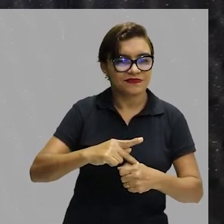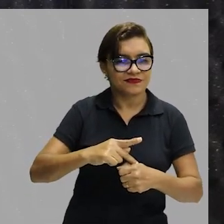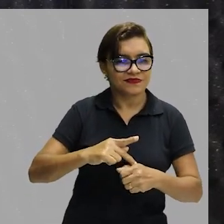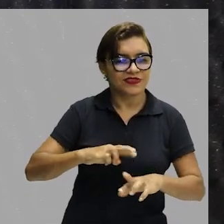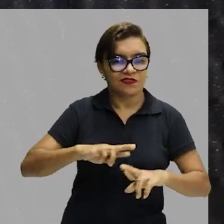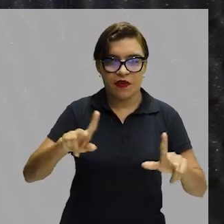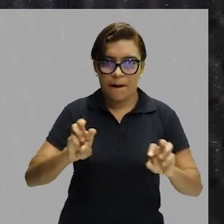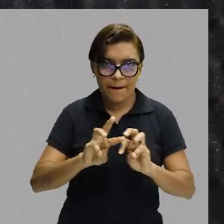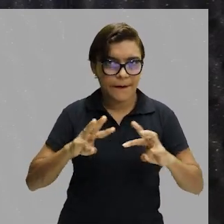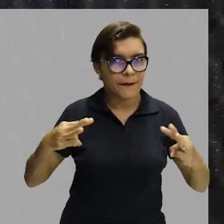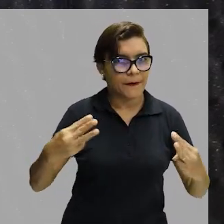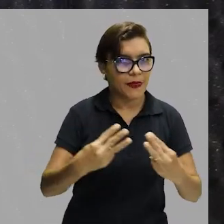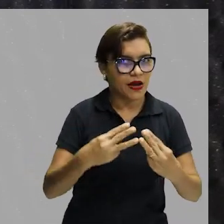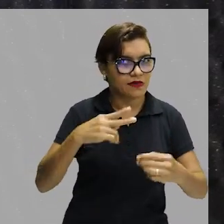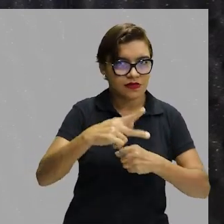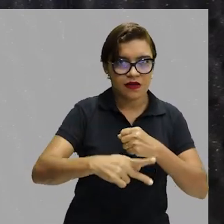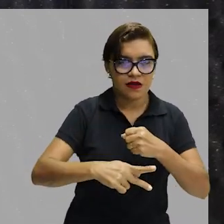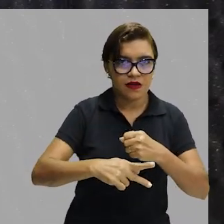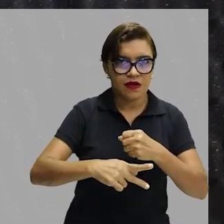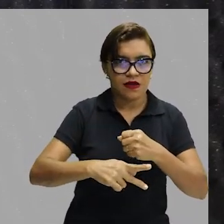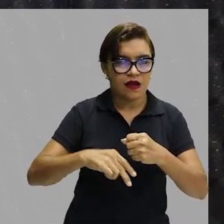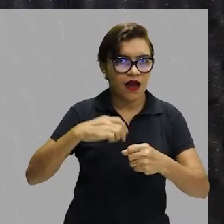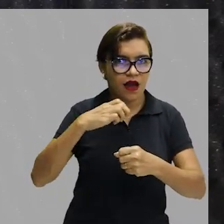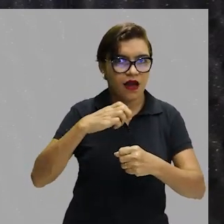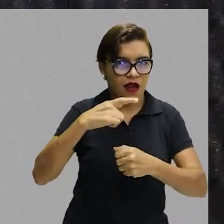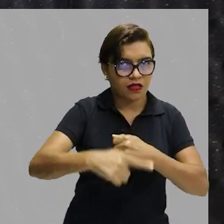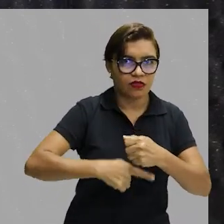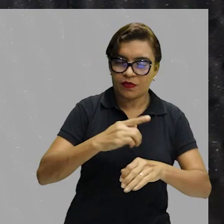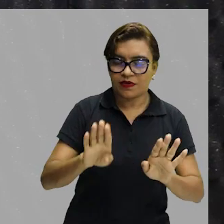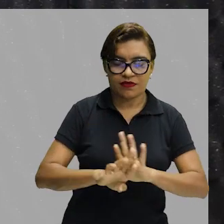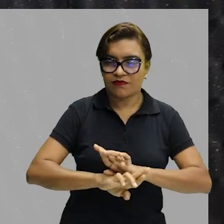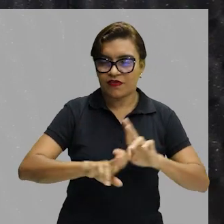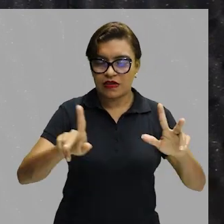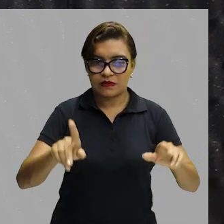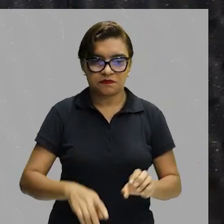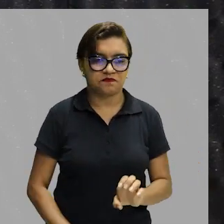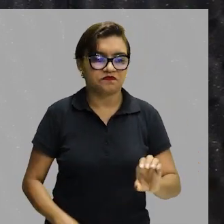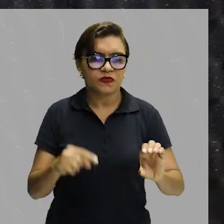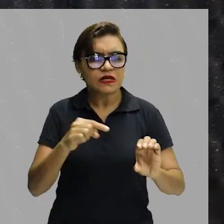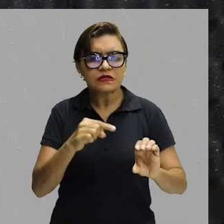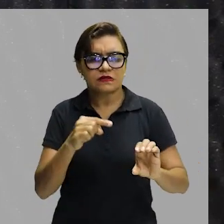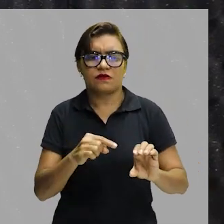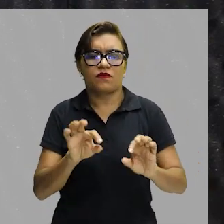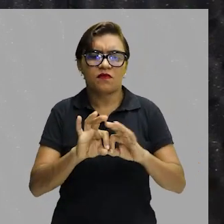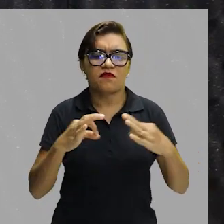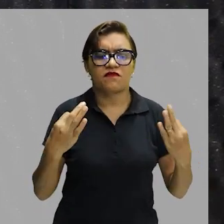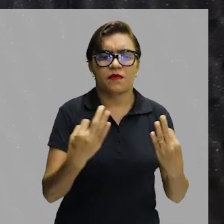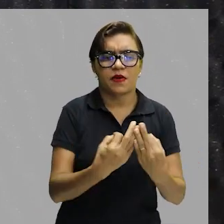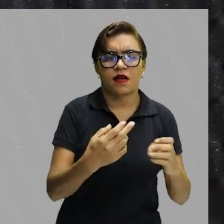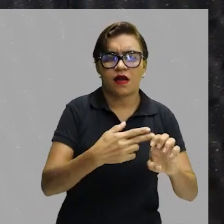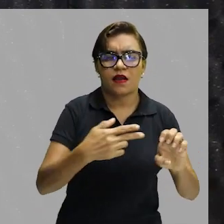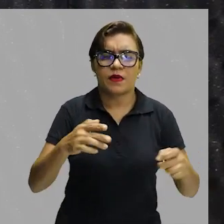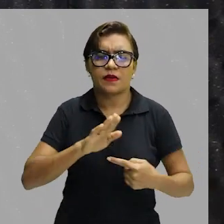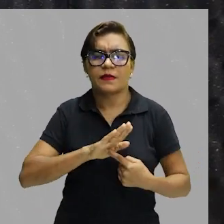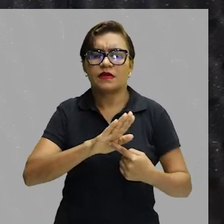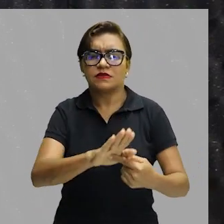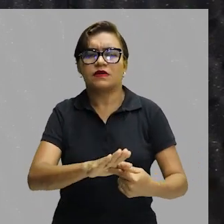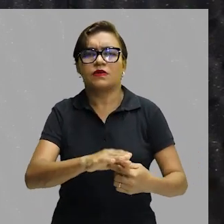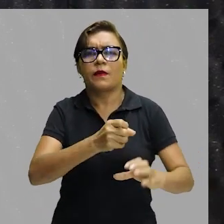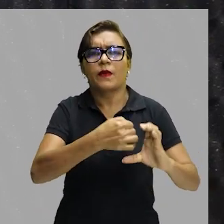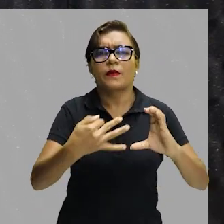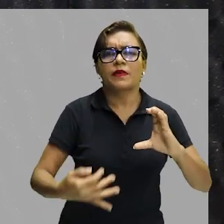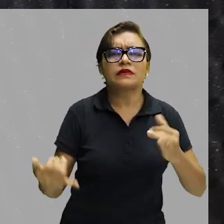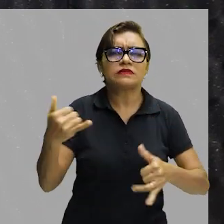massa atômica. Vamos observar aqui a letra C. Em uma família, os elementos apresentam propriedades químicas